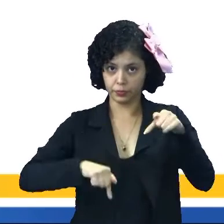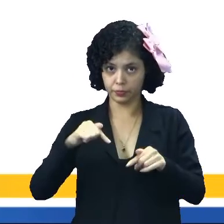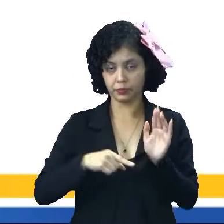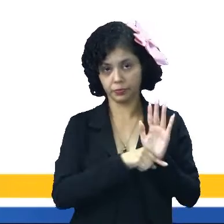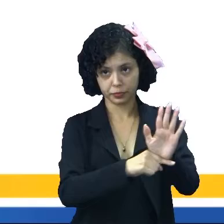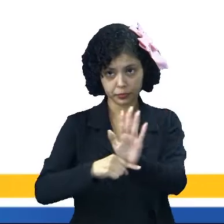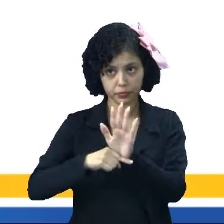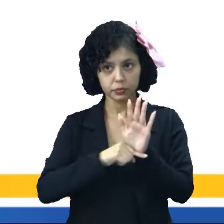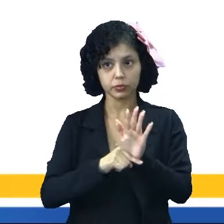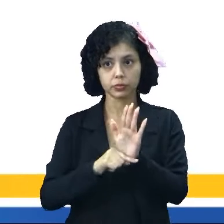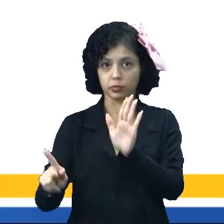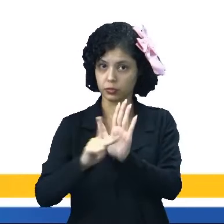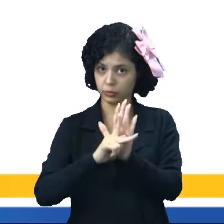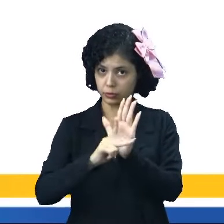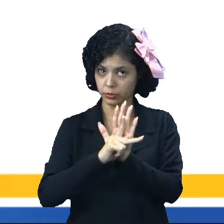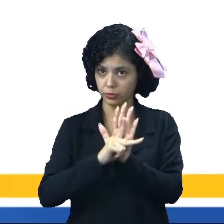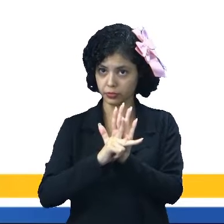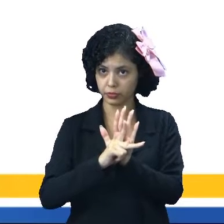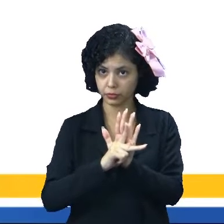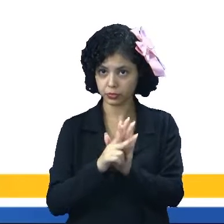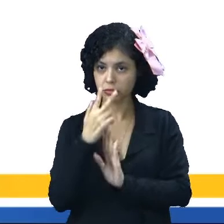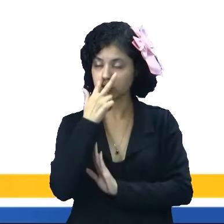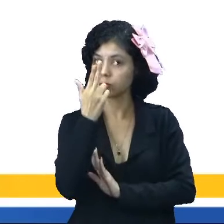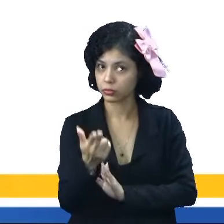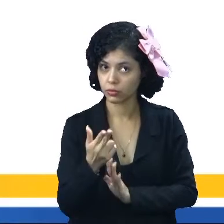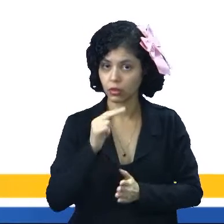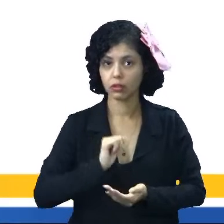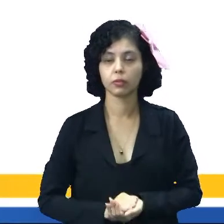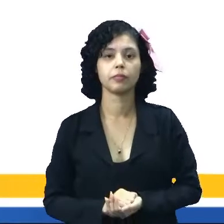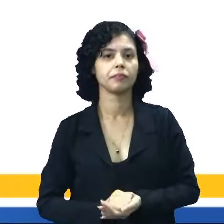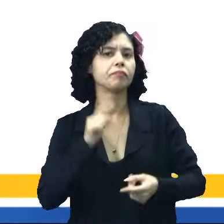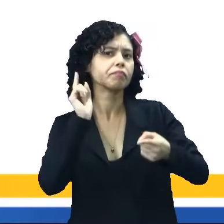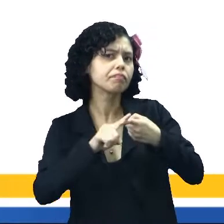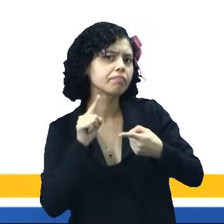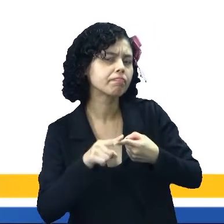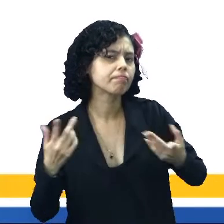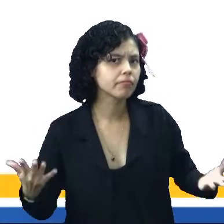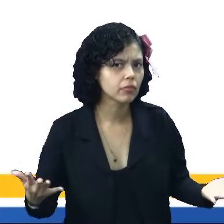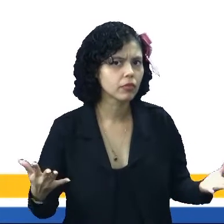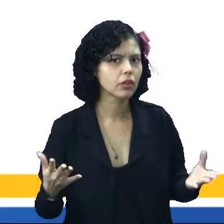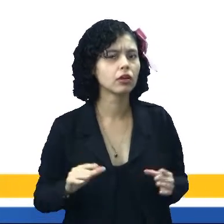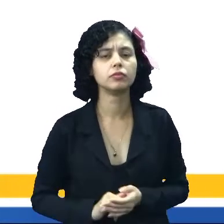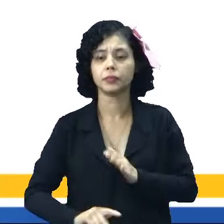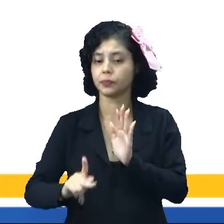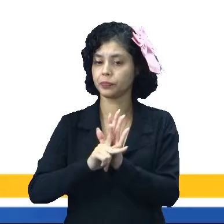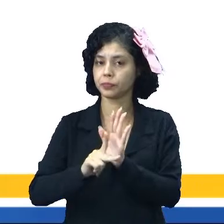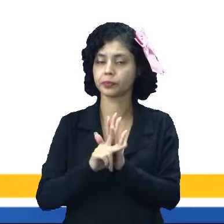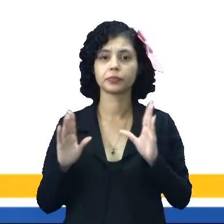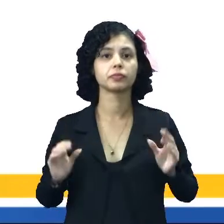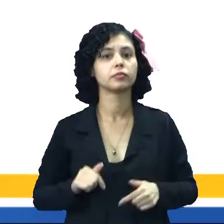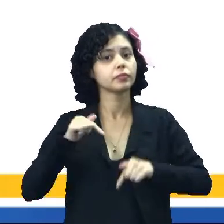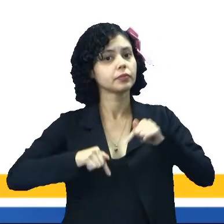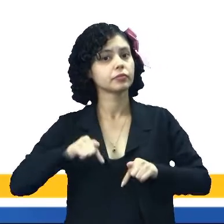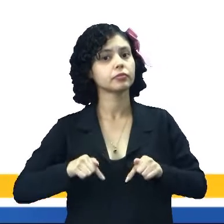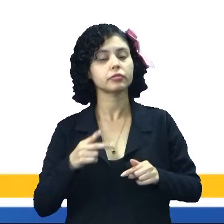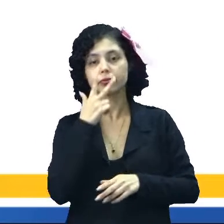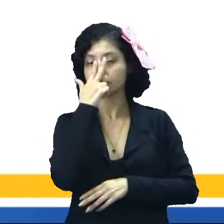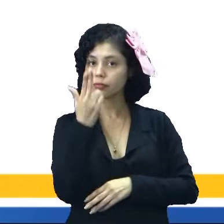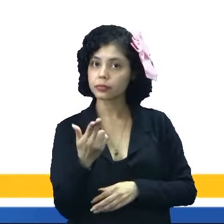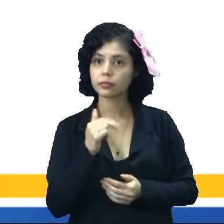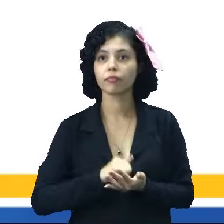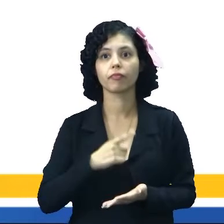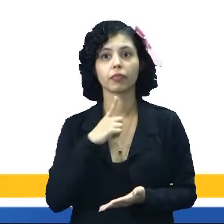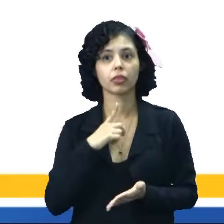que apresentam propriedades químicas semelhantes. E por que elas vão ter propriedades químicas semelhantes? Porque elas